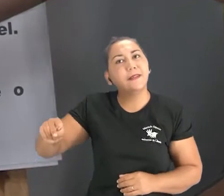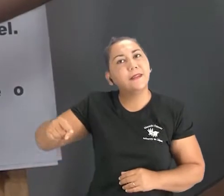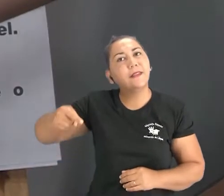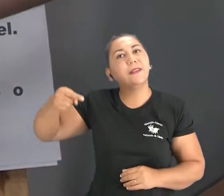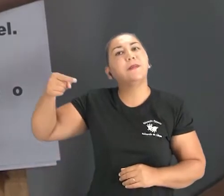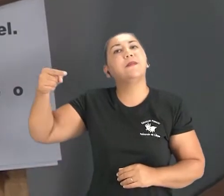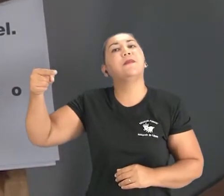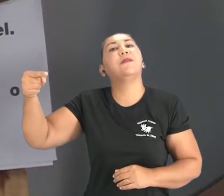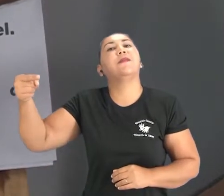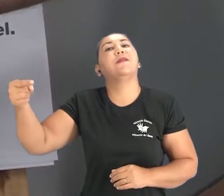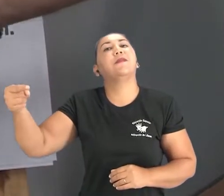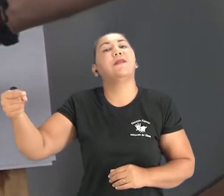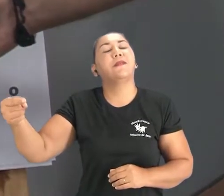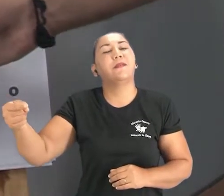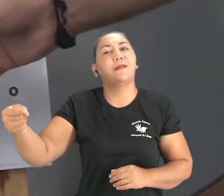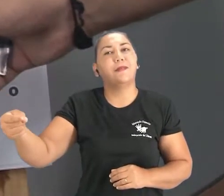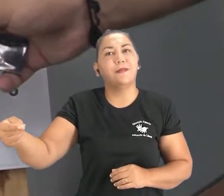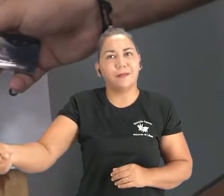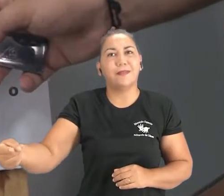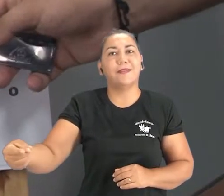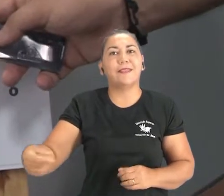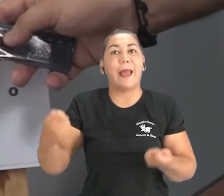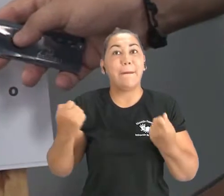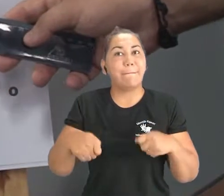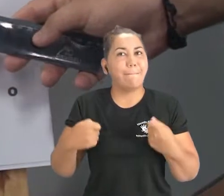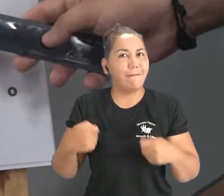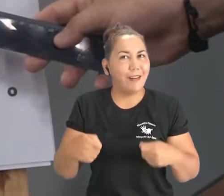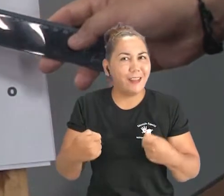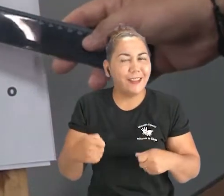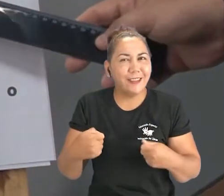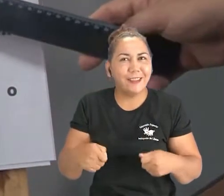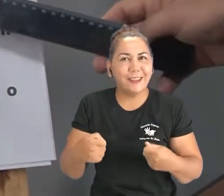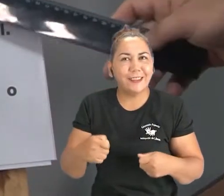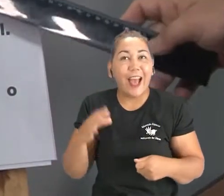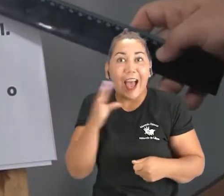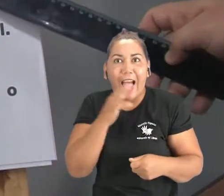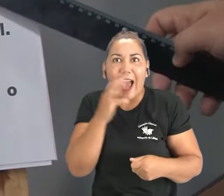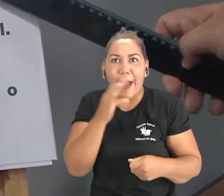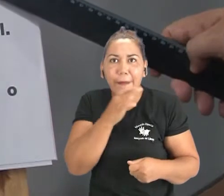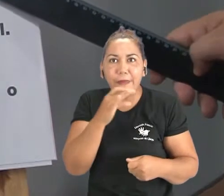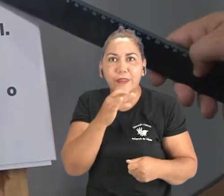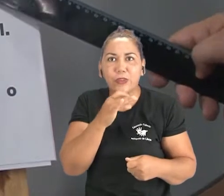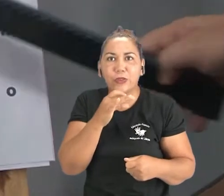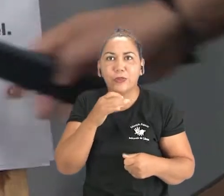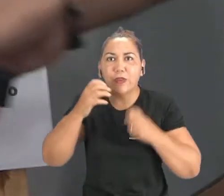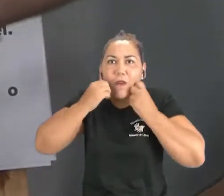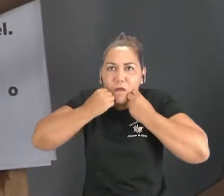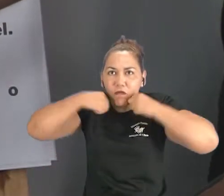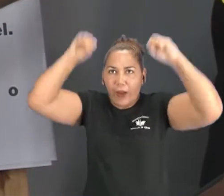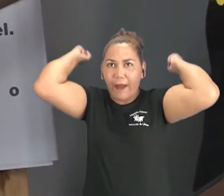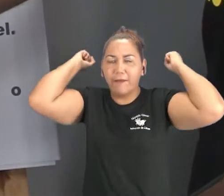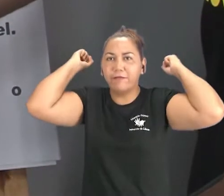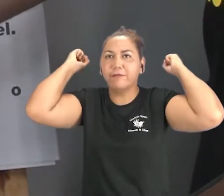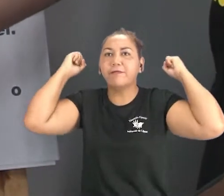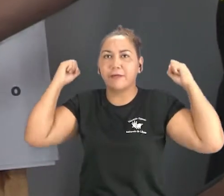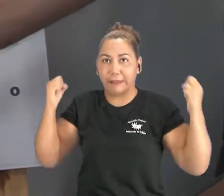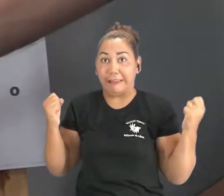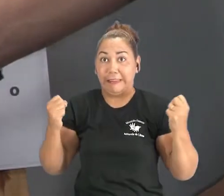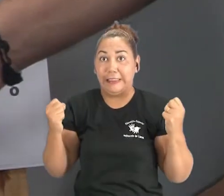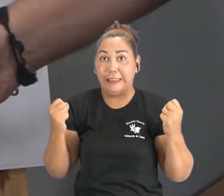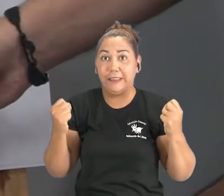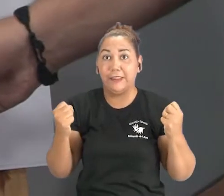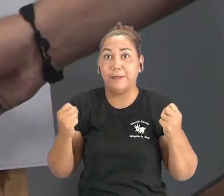olha que eu depois é preciso muito rapidamente retirar a bolsa dele